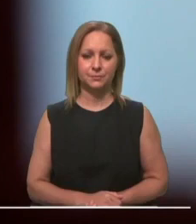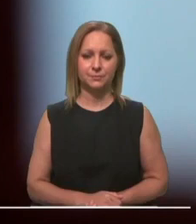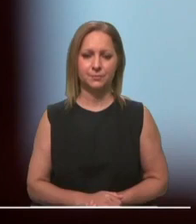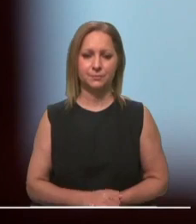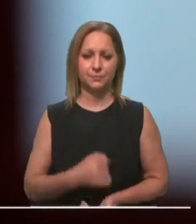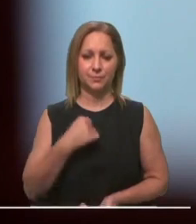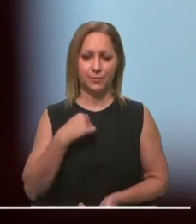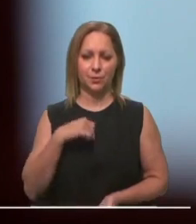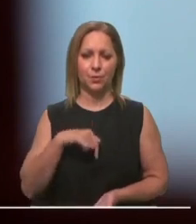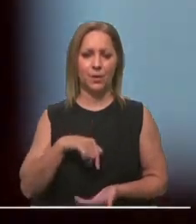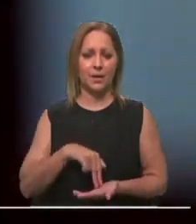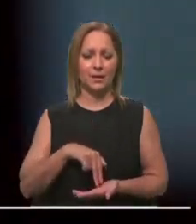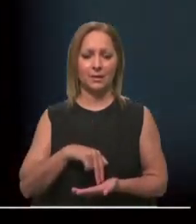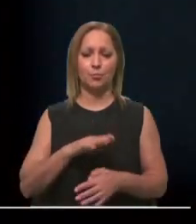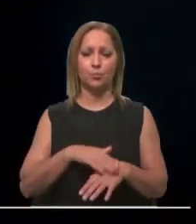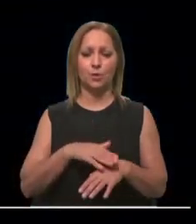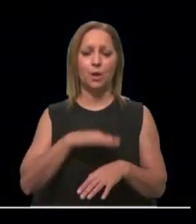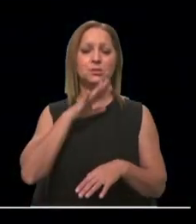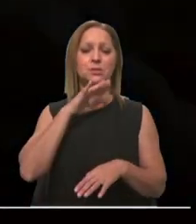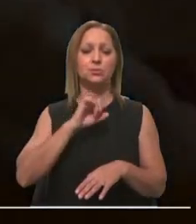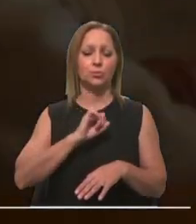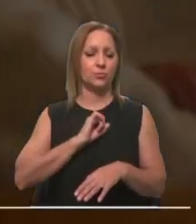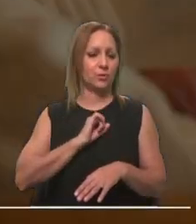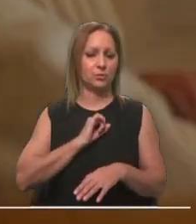Estou aqui pelo meu filho só.